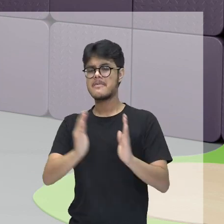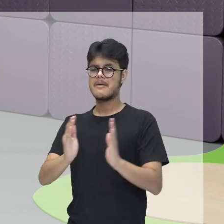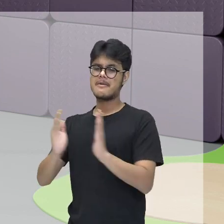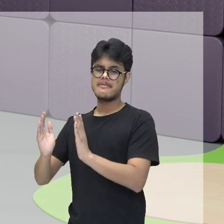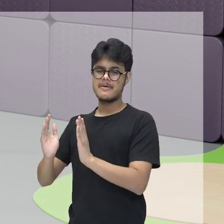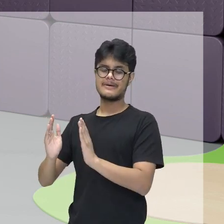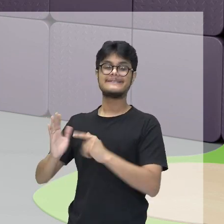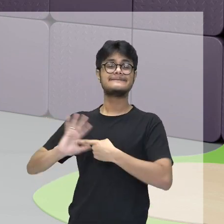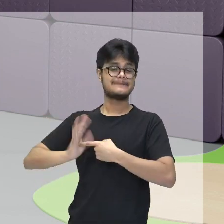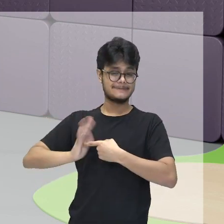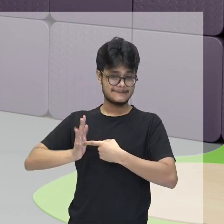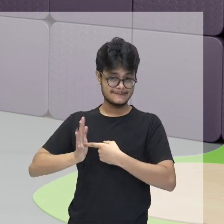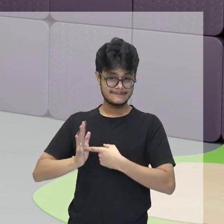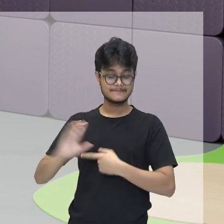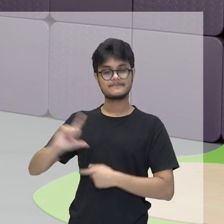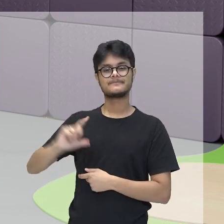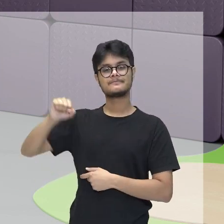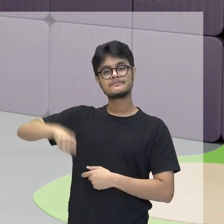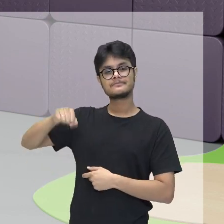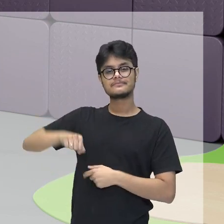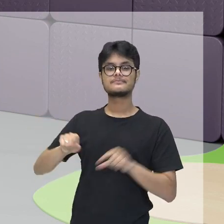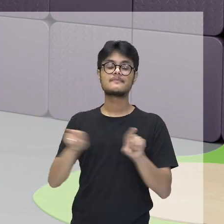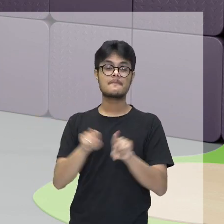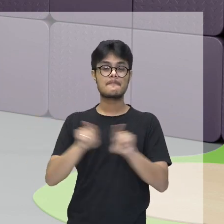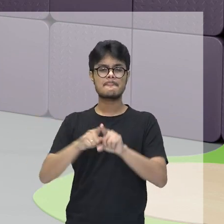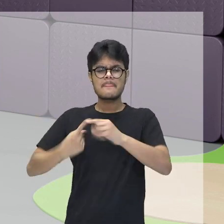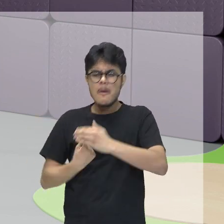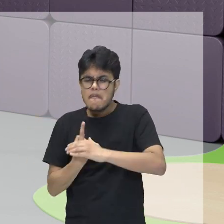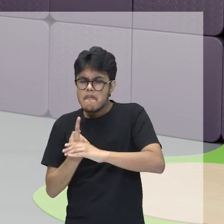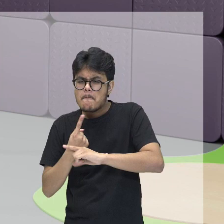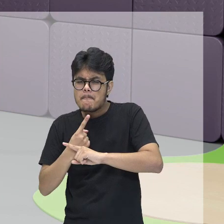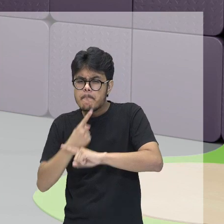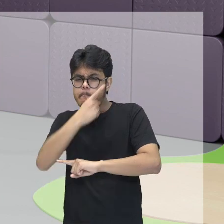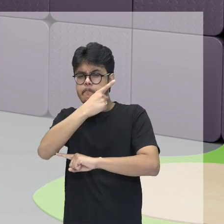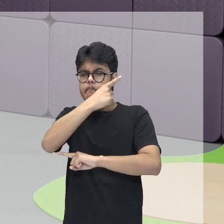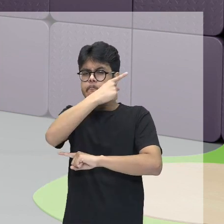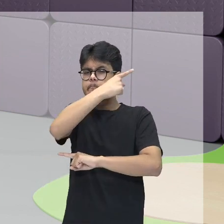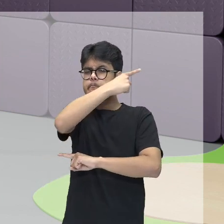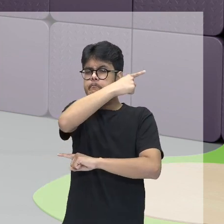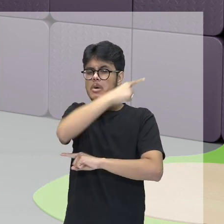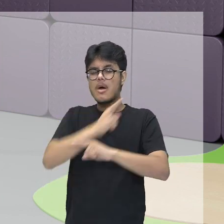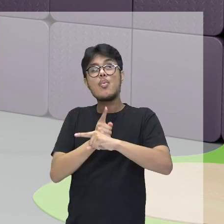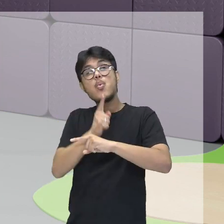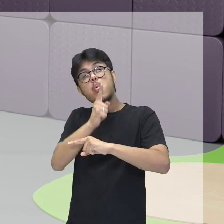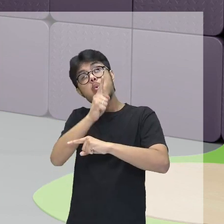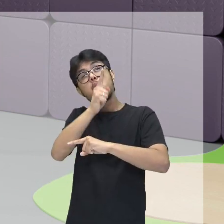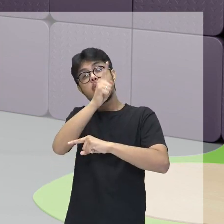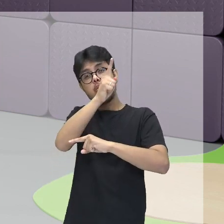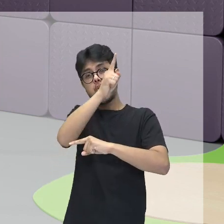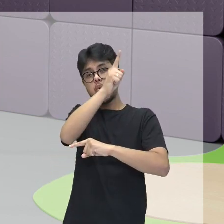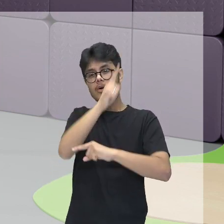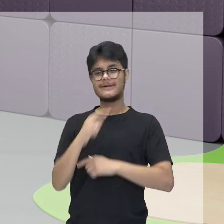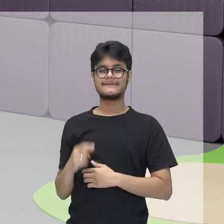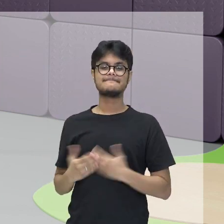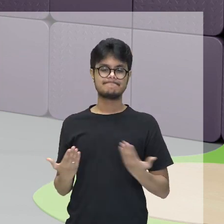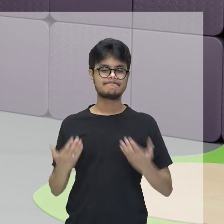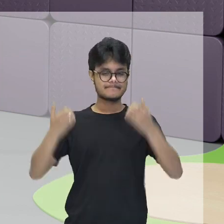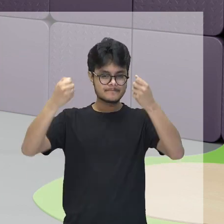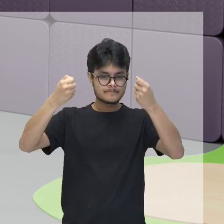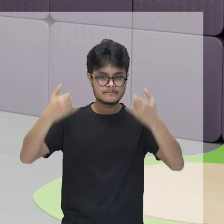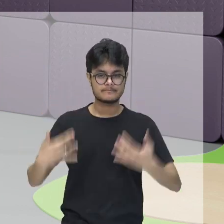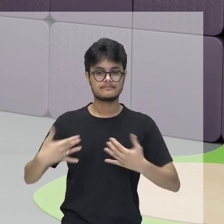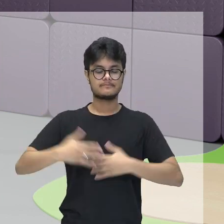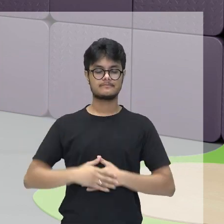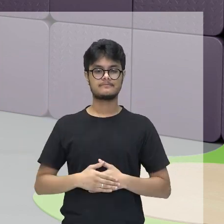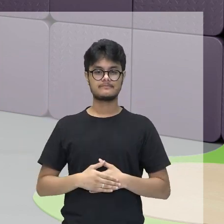e também aquela corrida espacial aí que ele comentou, né, no final da sua explicação. Então vejam vocês